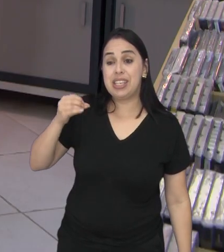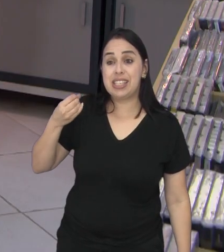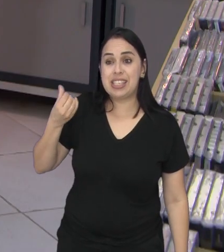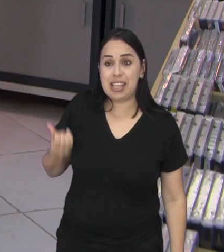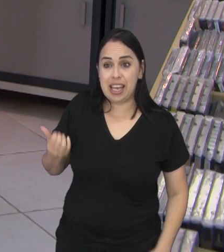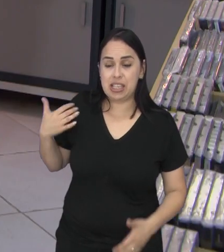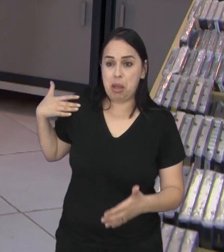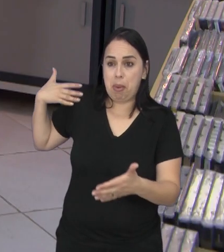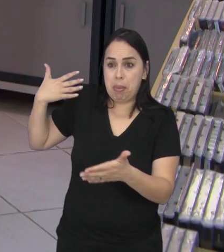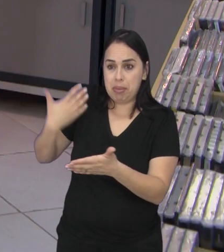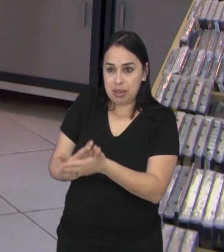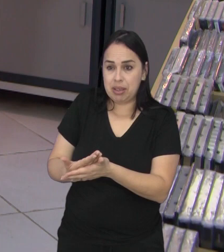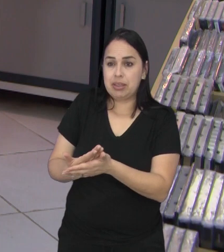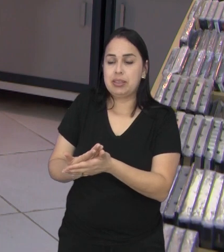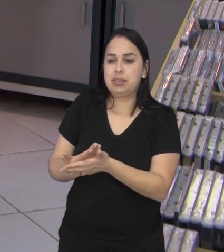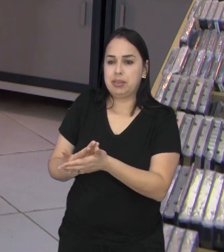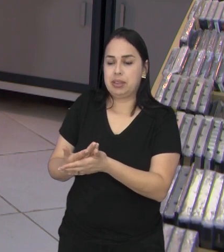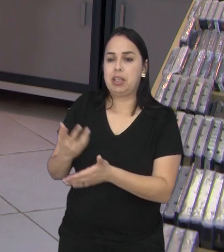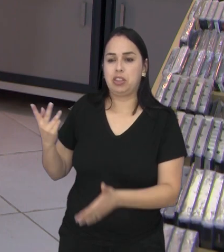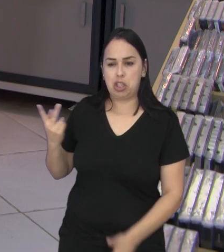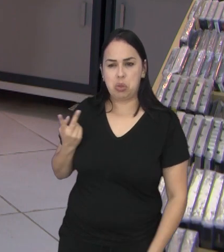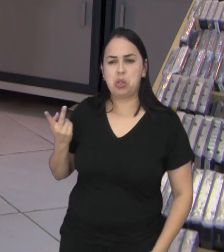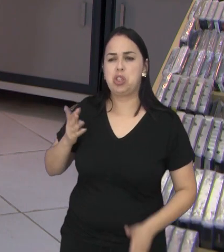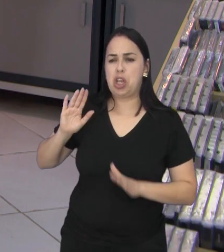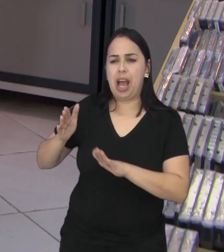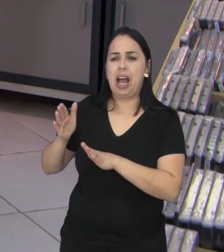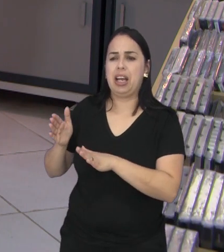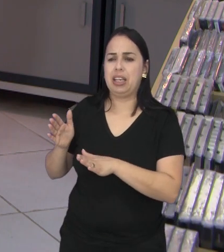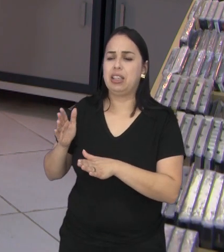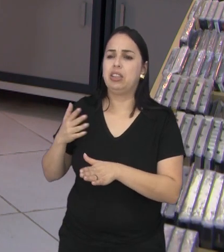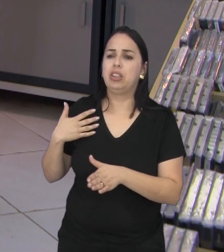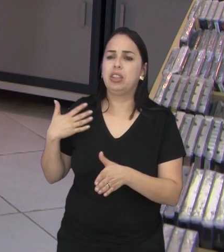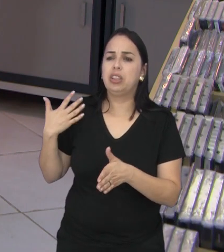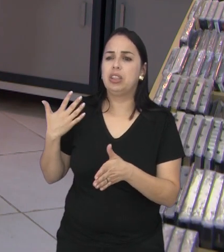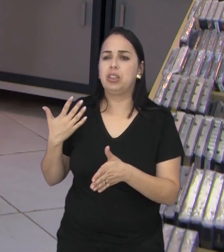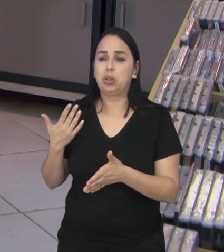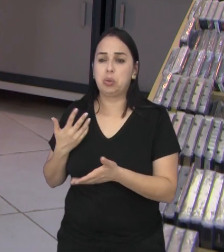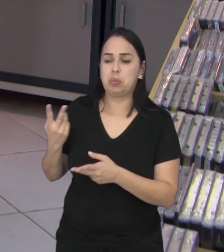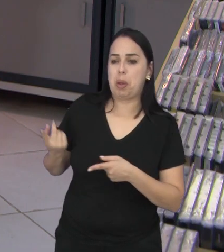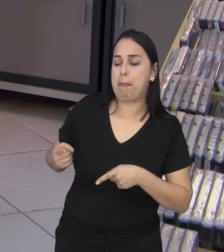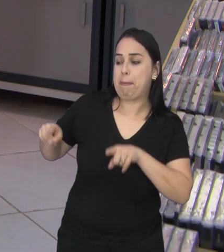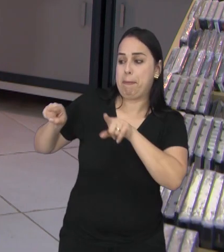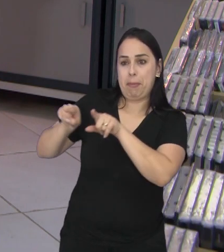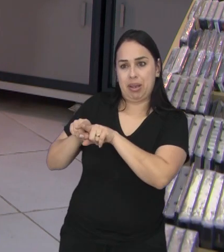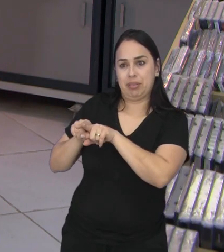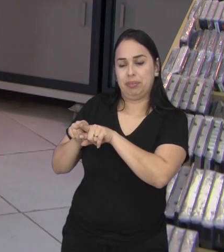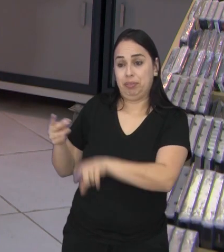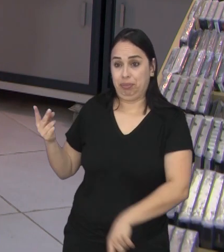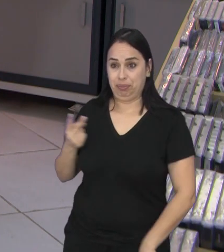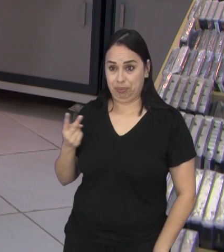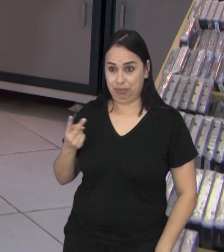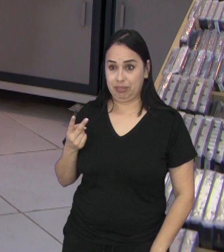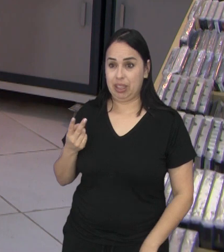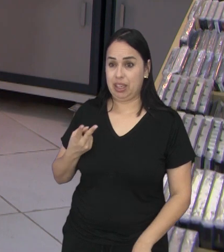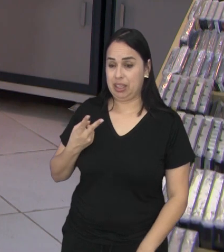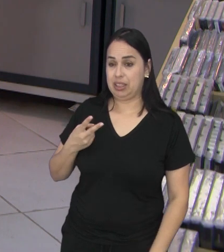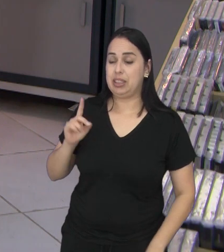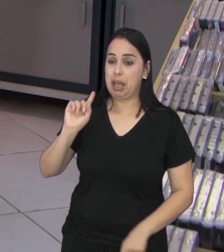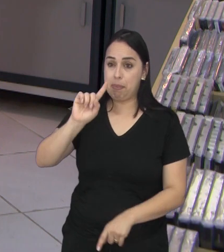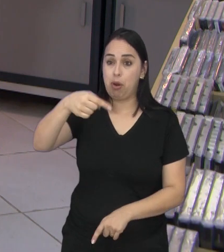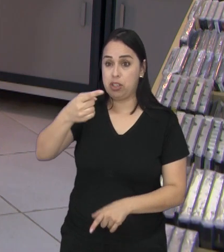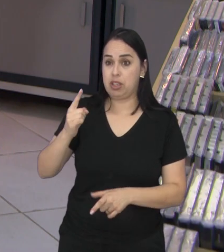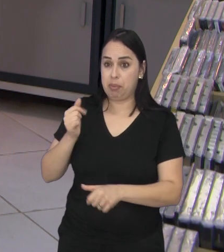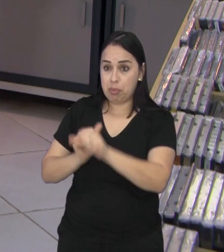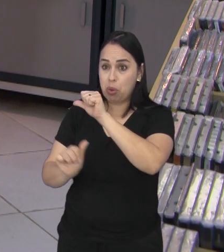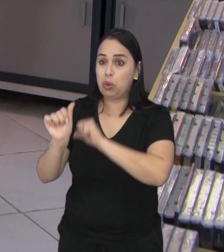foi em 2013, eu já cantava desde 2001, Preta também já cantava antes. Em 2006, 2007, nós formamos esse dueto,